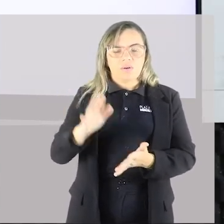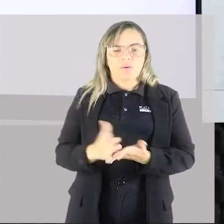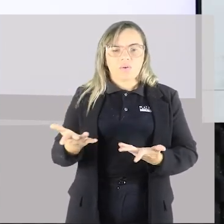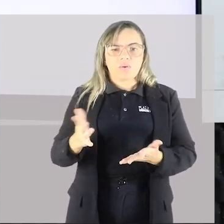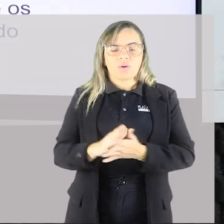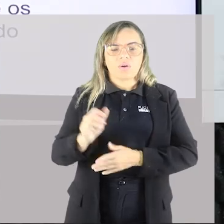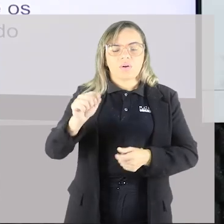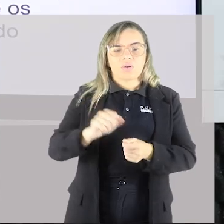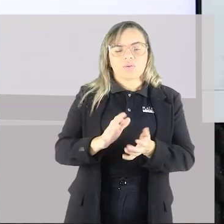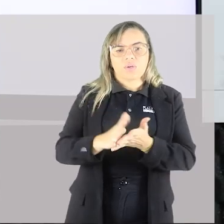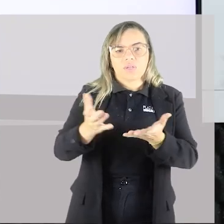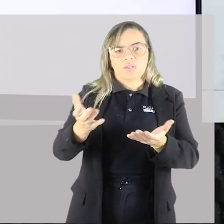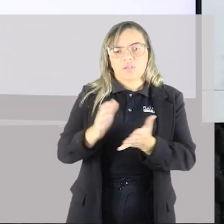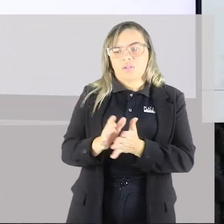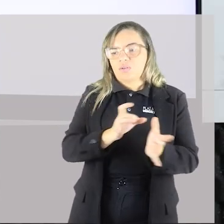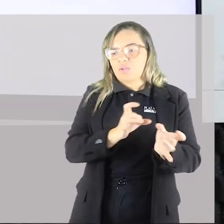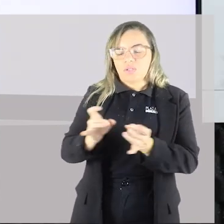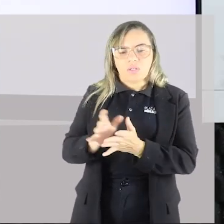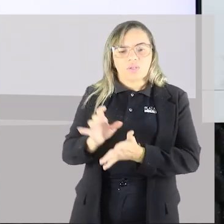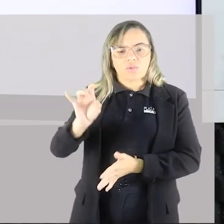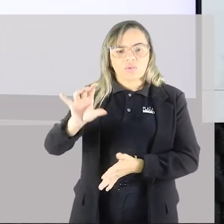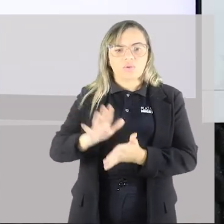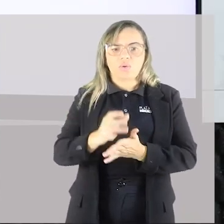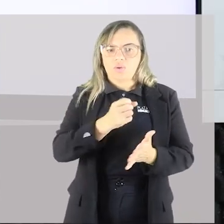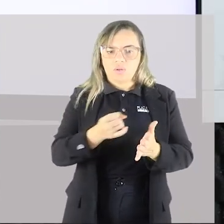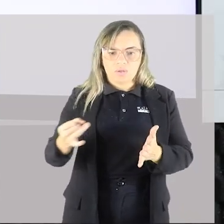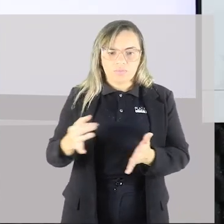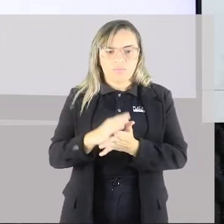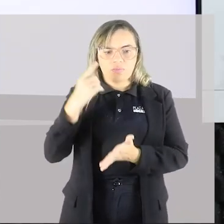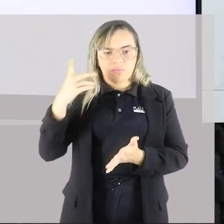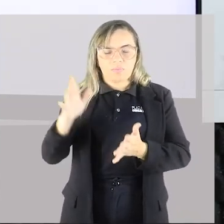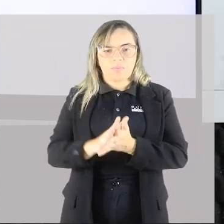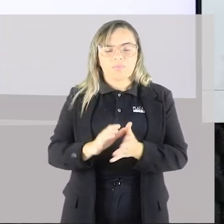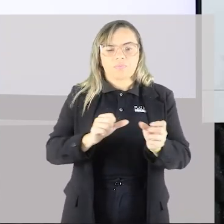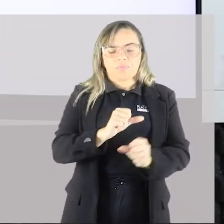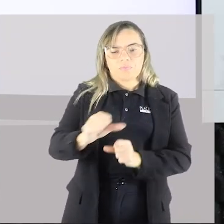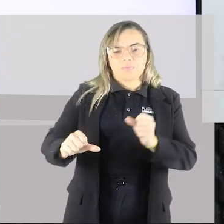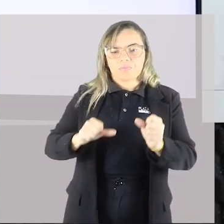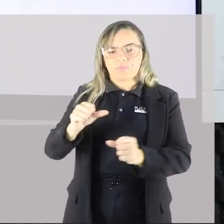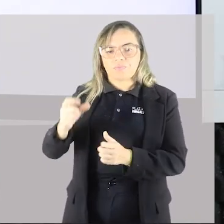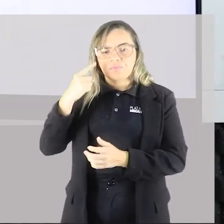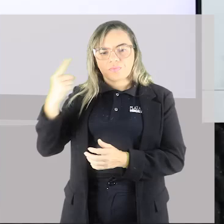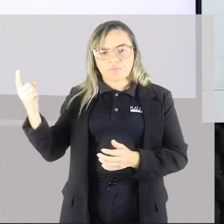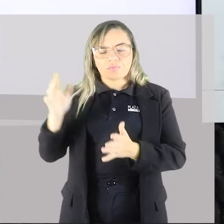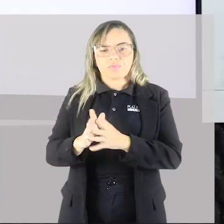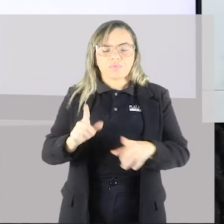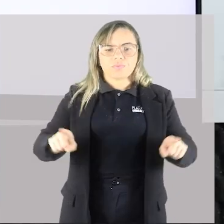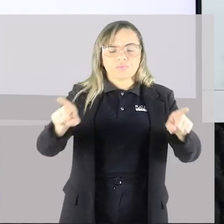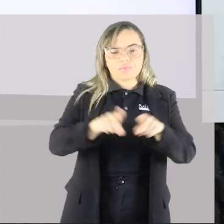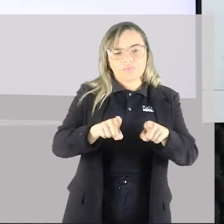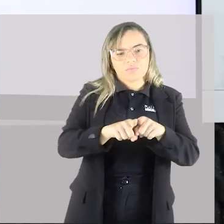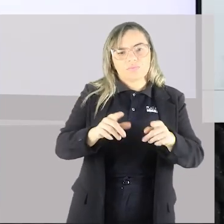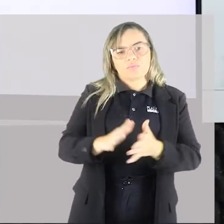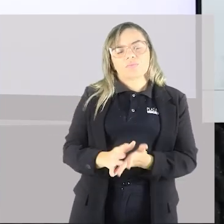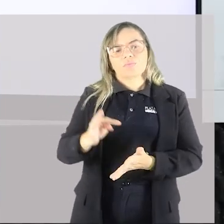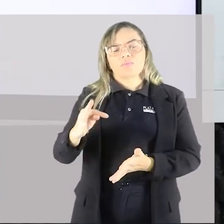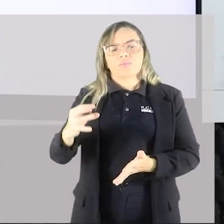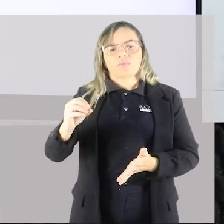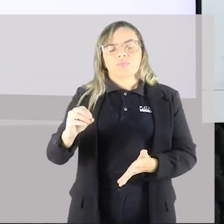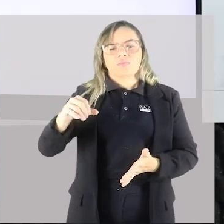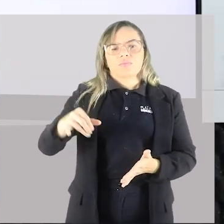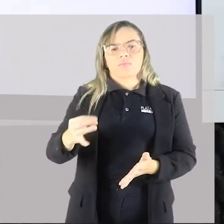justa. Até mesmo aqui você pegando flexibilização, que é um elemento do Toyotismo também, flexibilização,